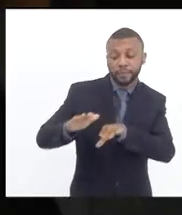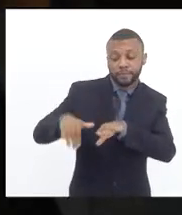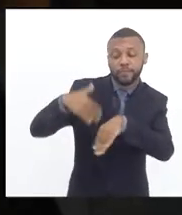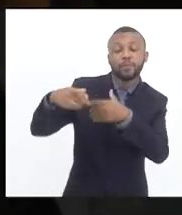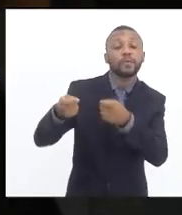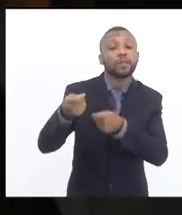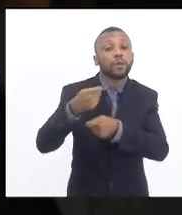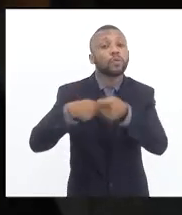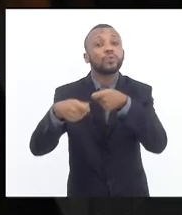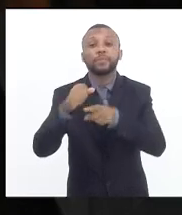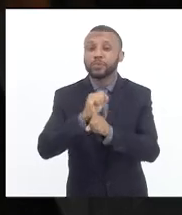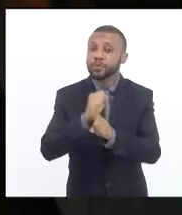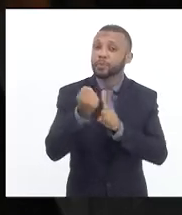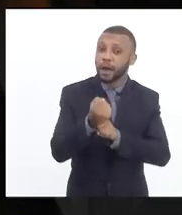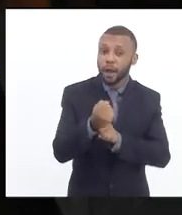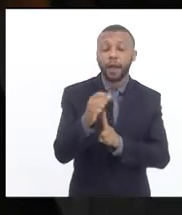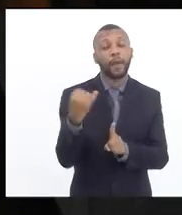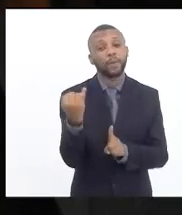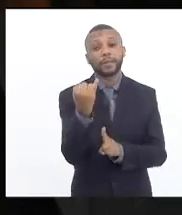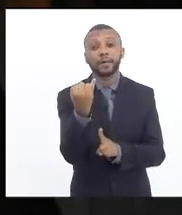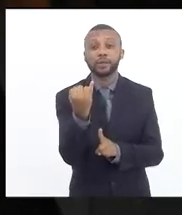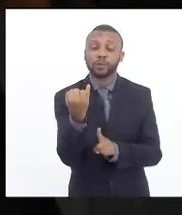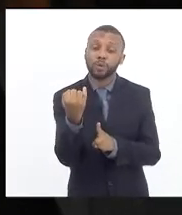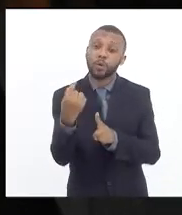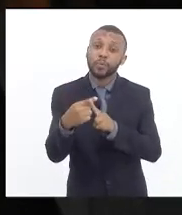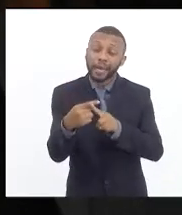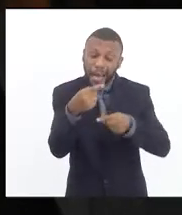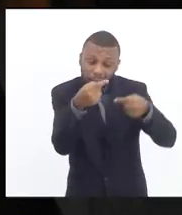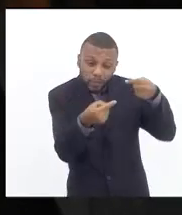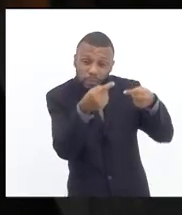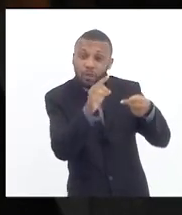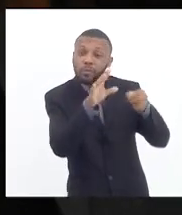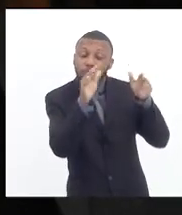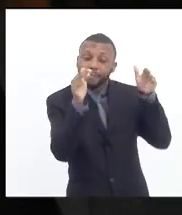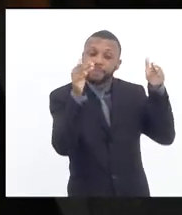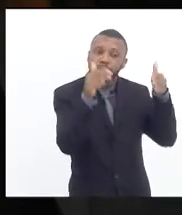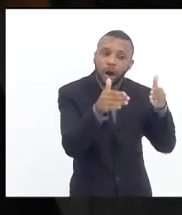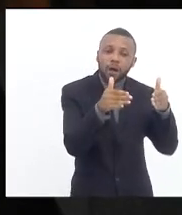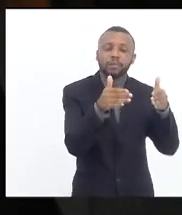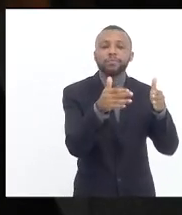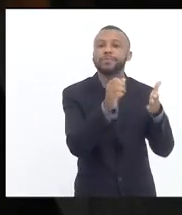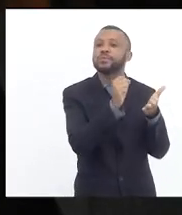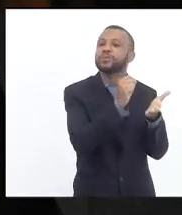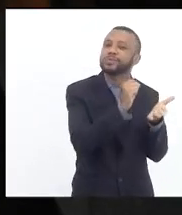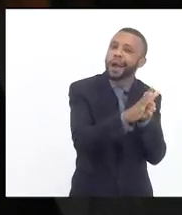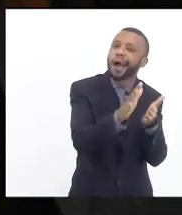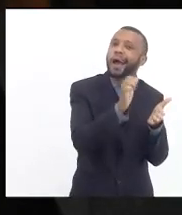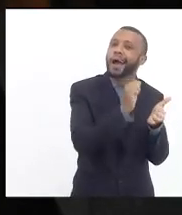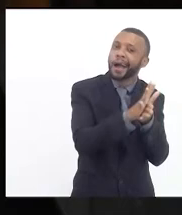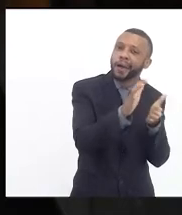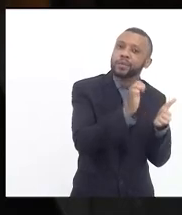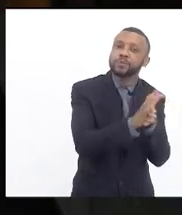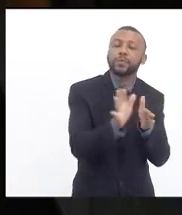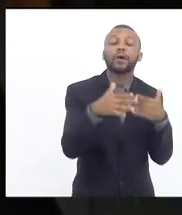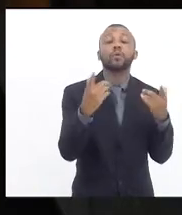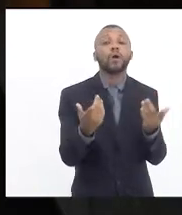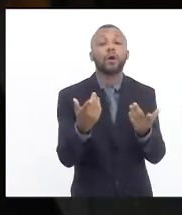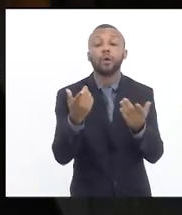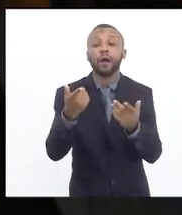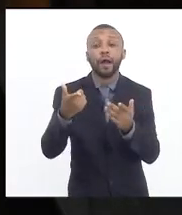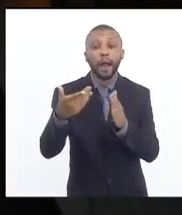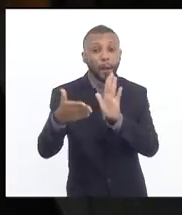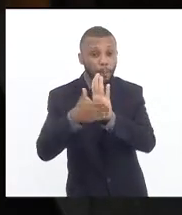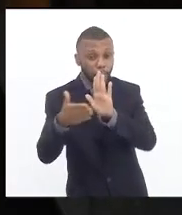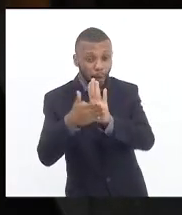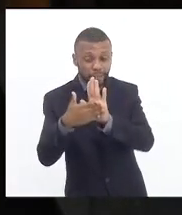passu que por enquanto nós estamos apenas na agenda neoliberal nós vamos lá pela Magia das despesas Qual é a agenda do estado para o desenvolvimento